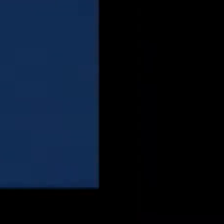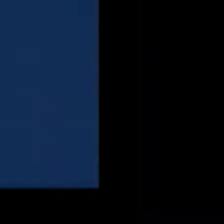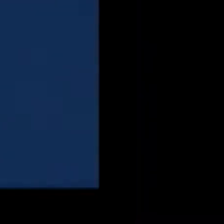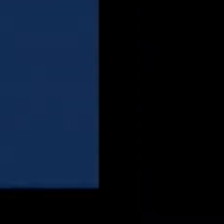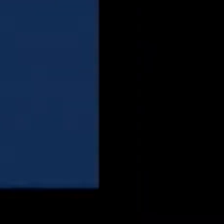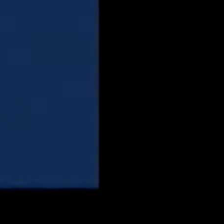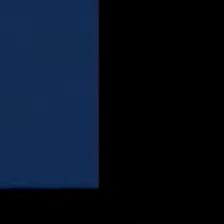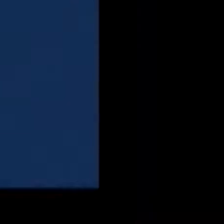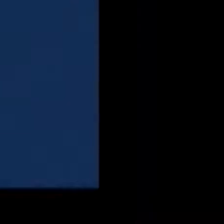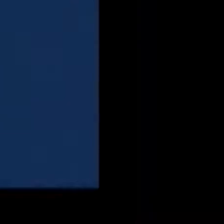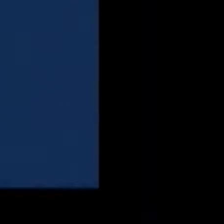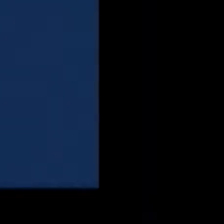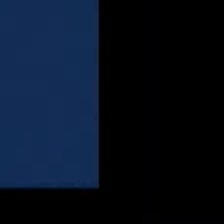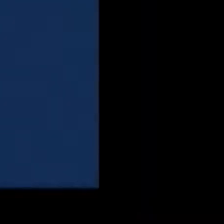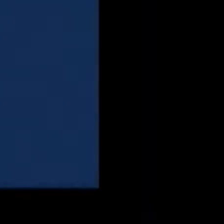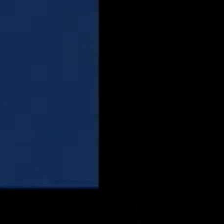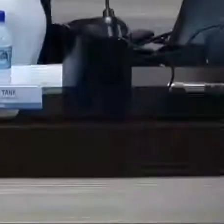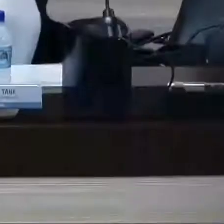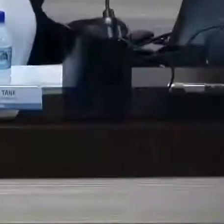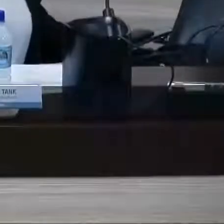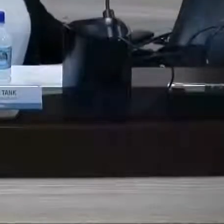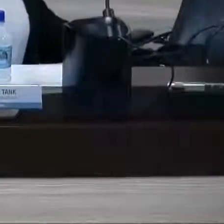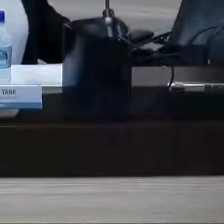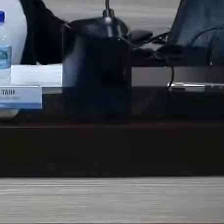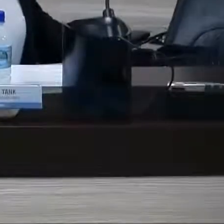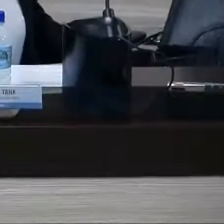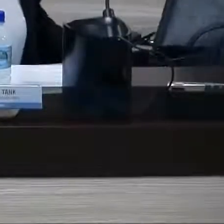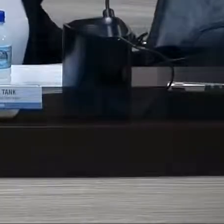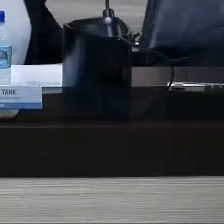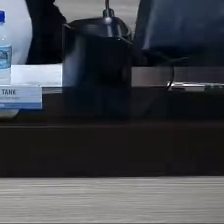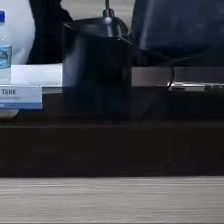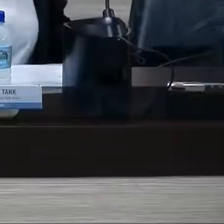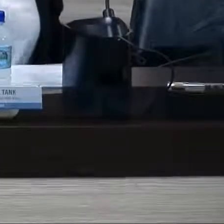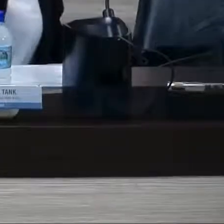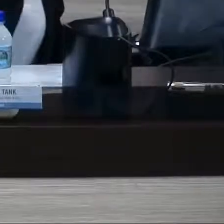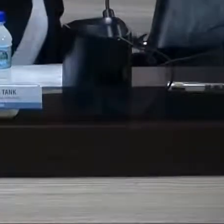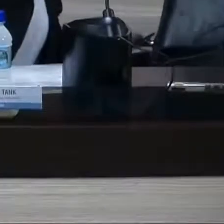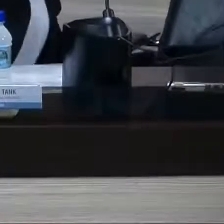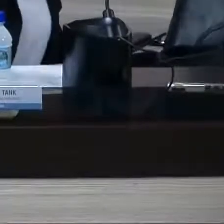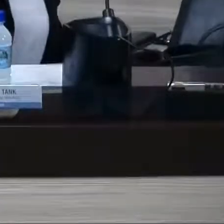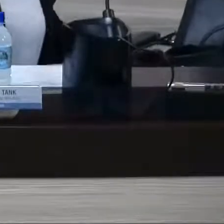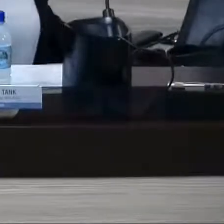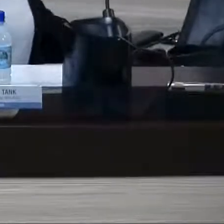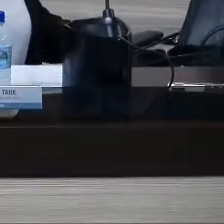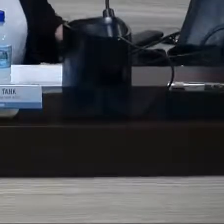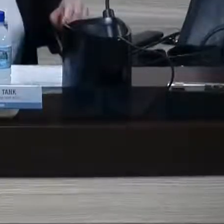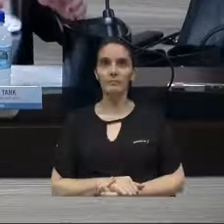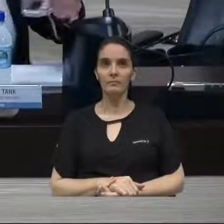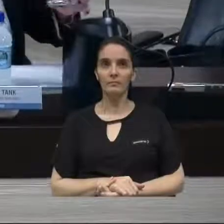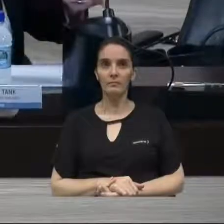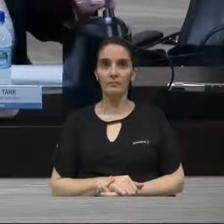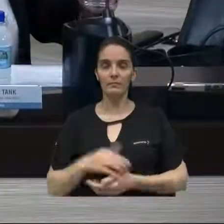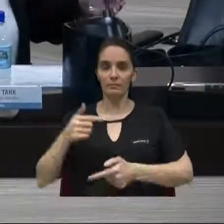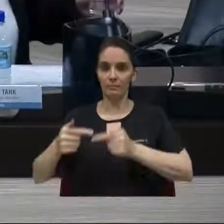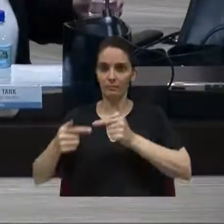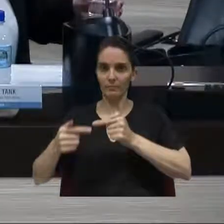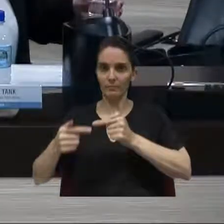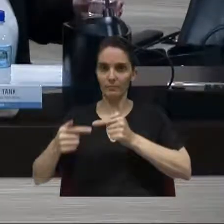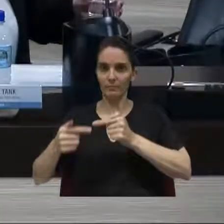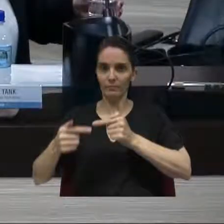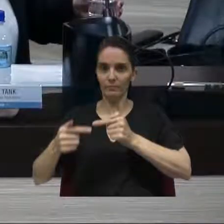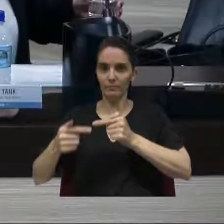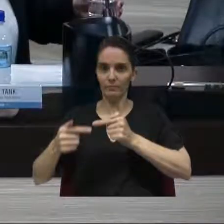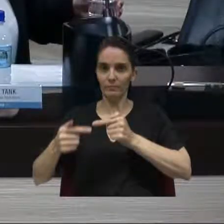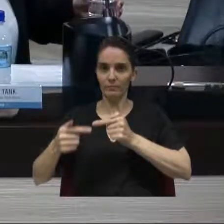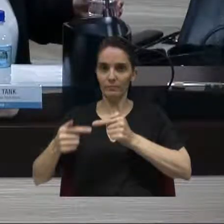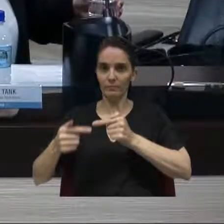Havendo o número regimental, essa presidência dá por iniciada a discussão e votação na matéria da ordem do